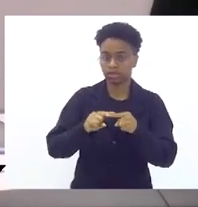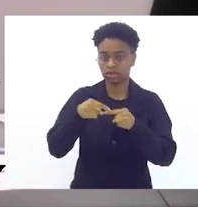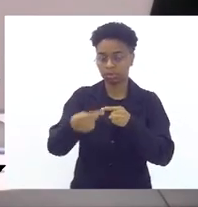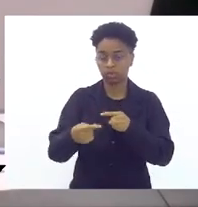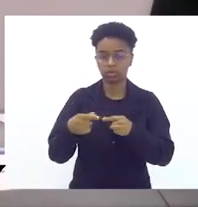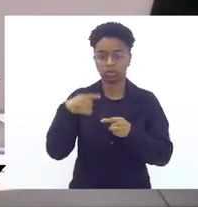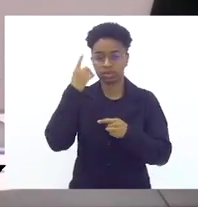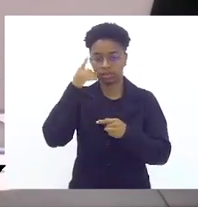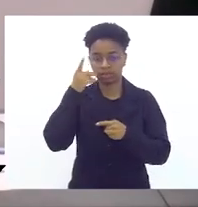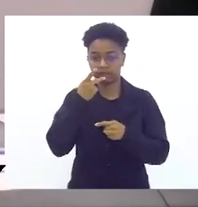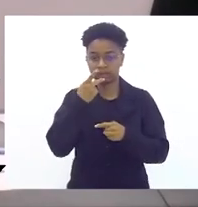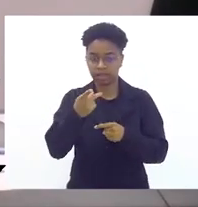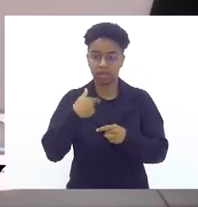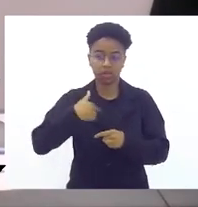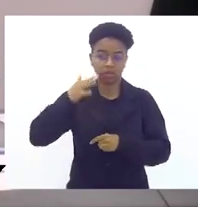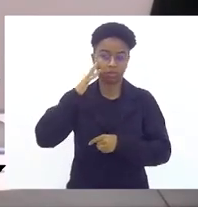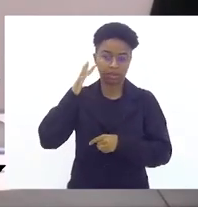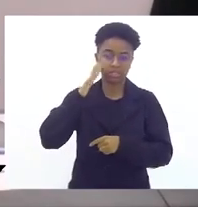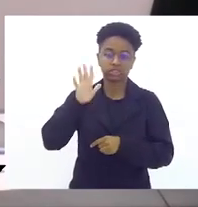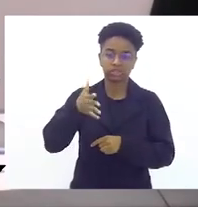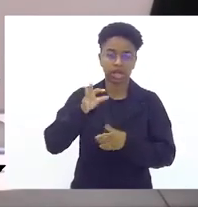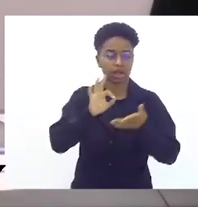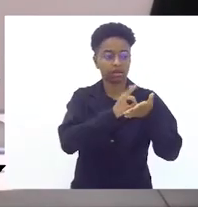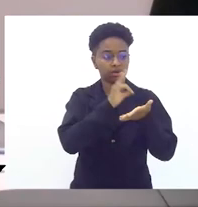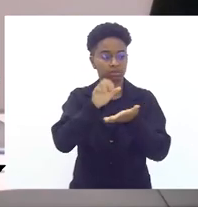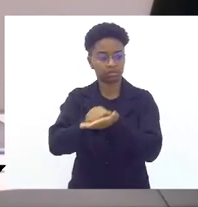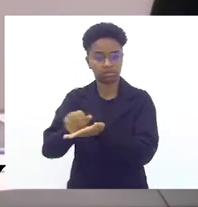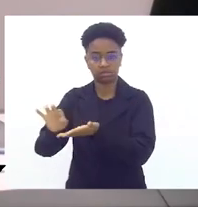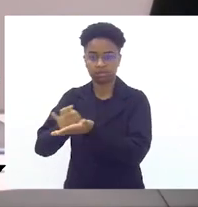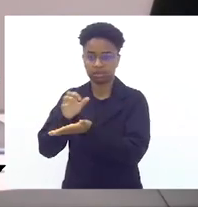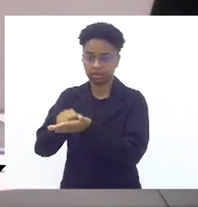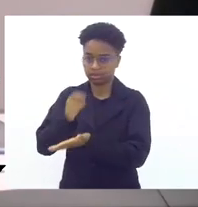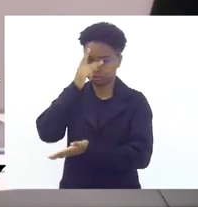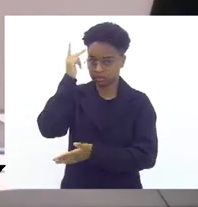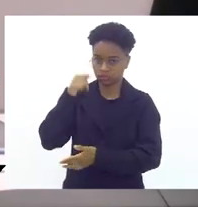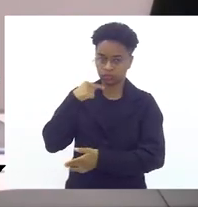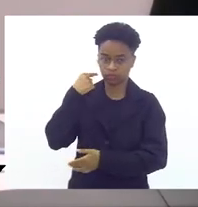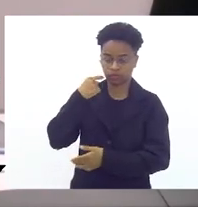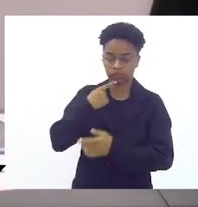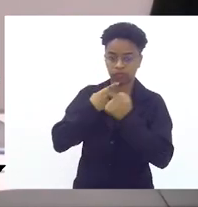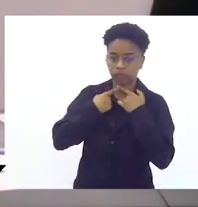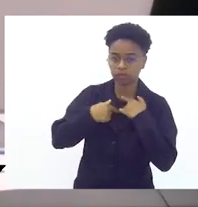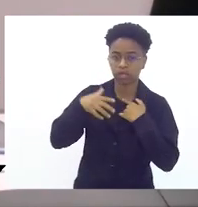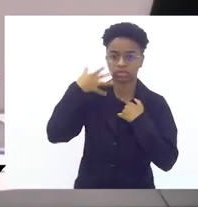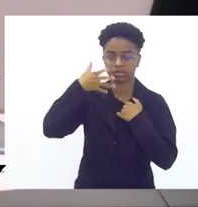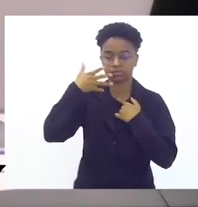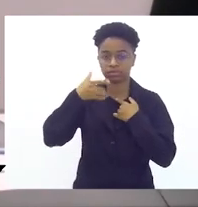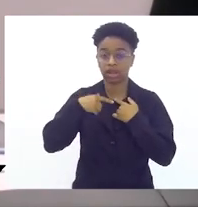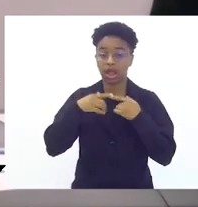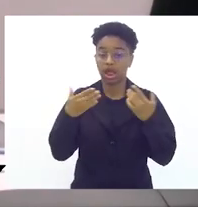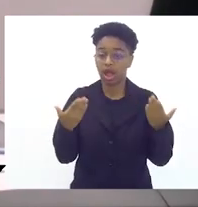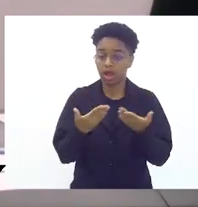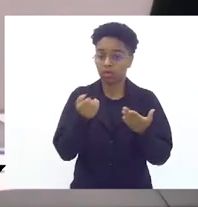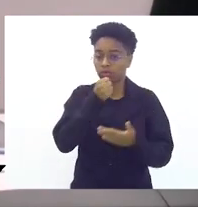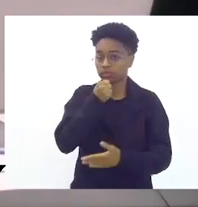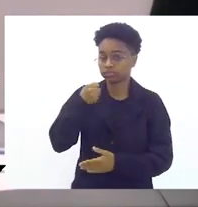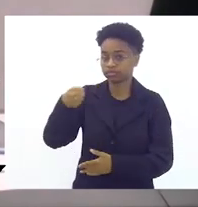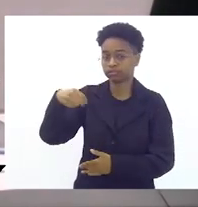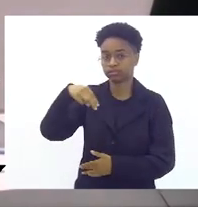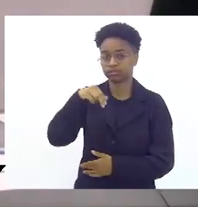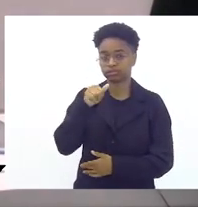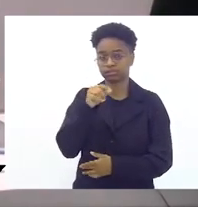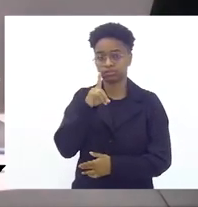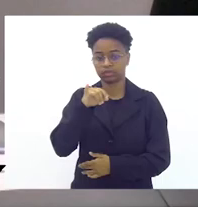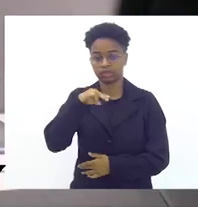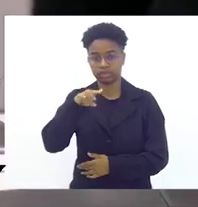eu imagino que a gente já esteja pegando inscrições para as pessoas Então nós vamos ouvir agora a Nadine